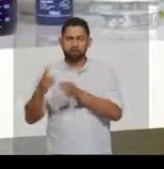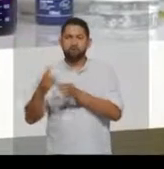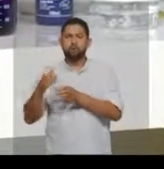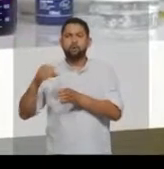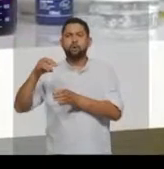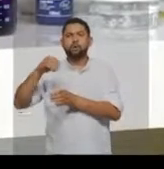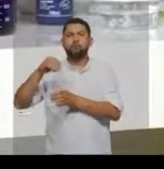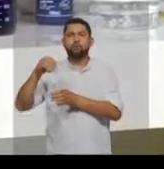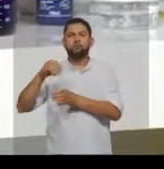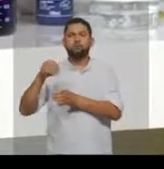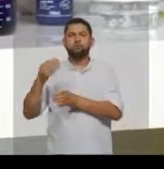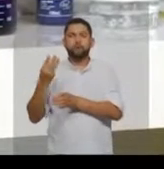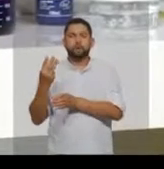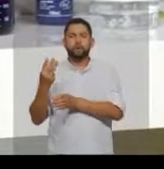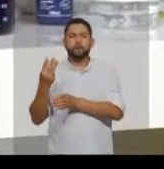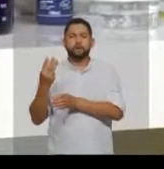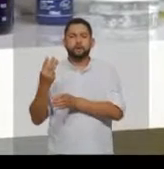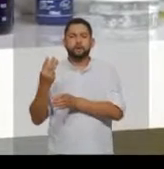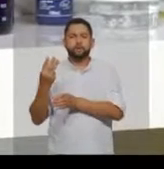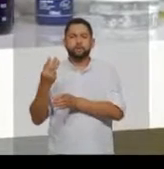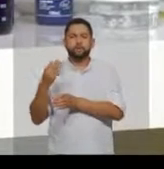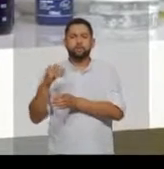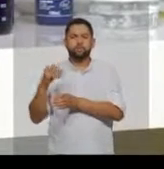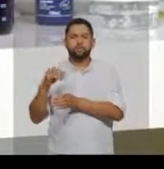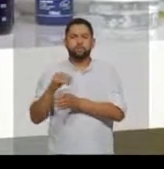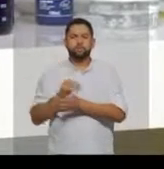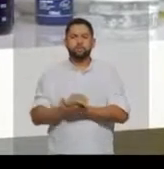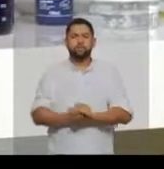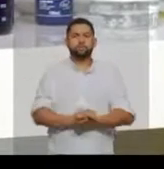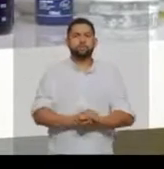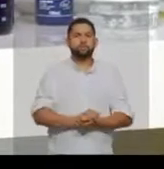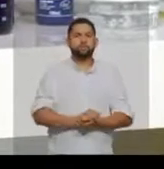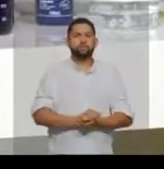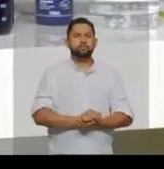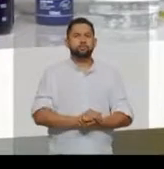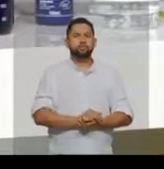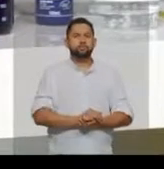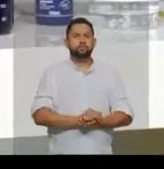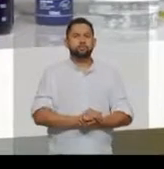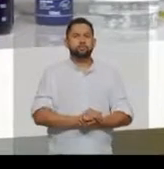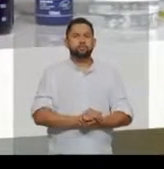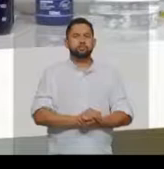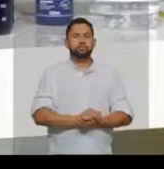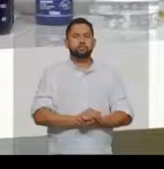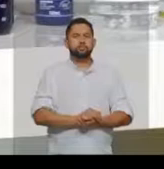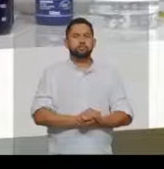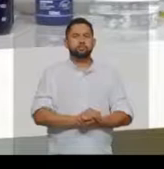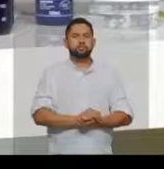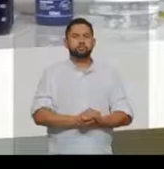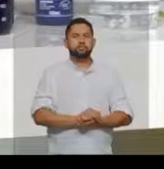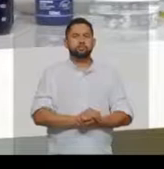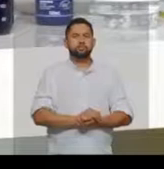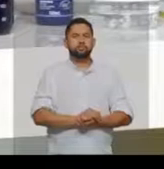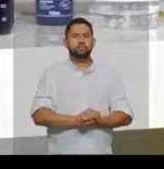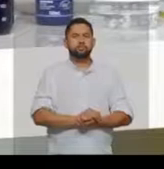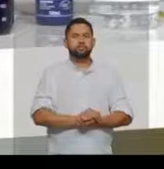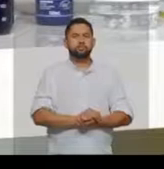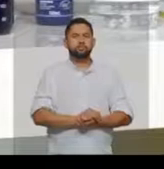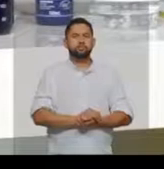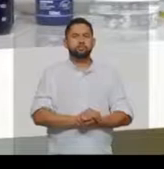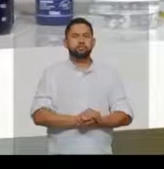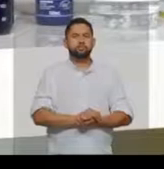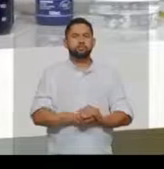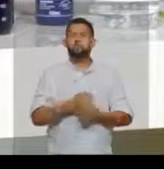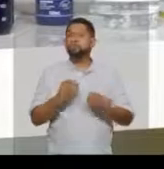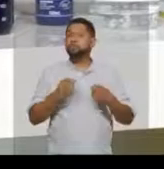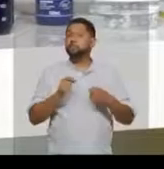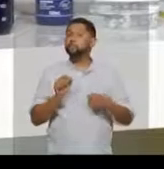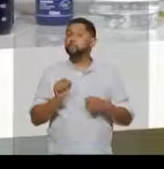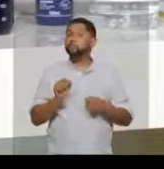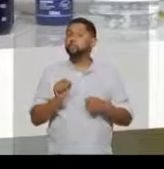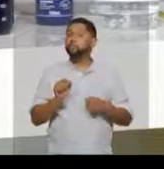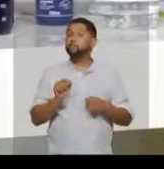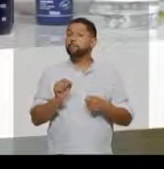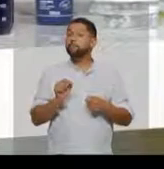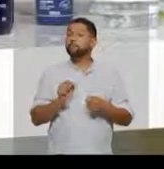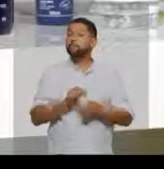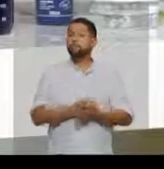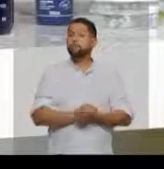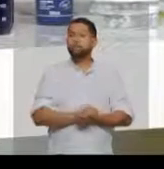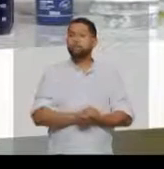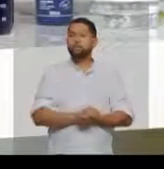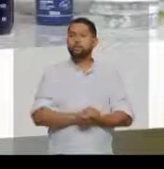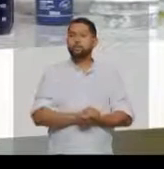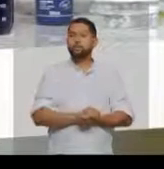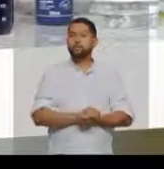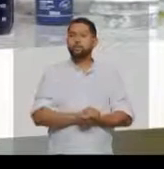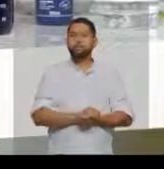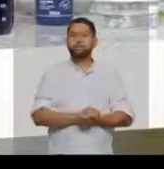coloquei 3. Certo? O que eu preciso colocar agora?